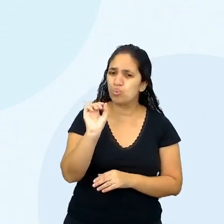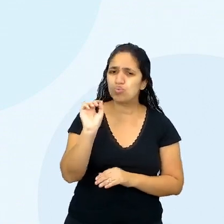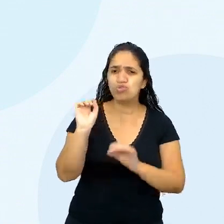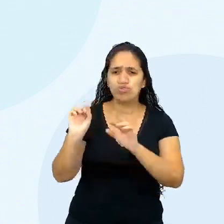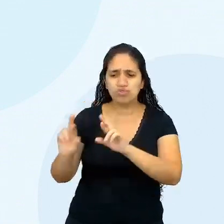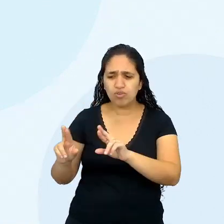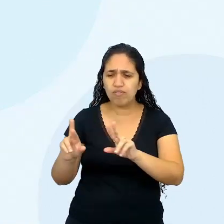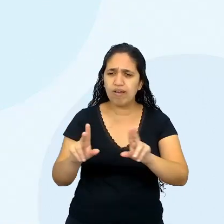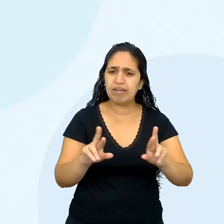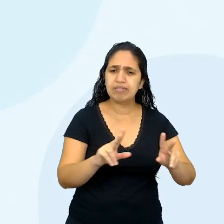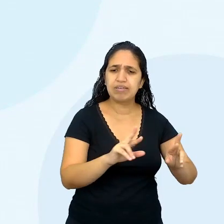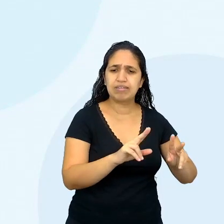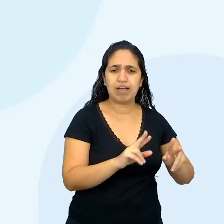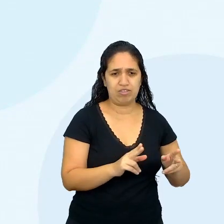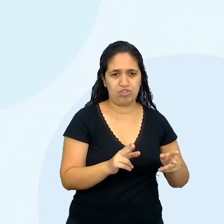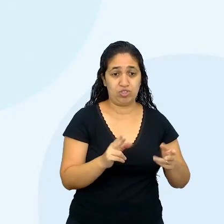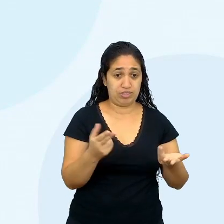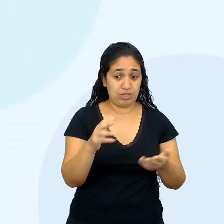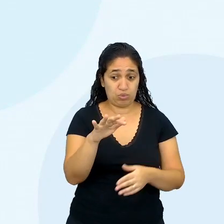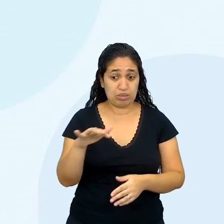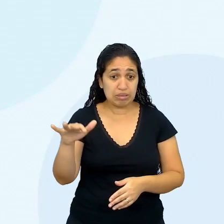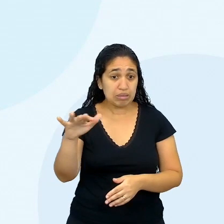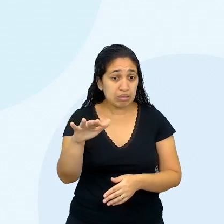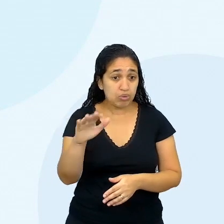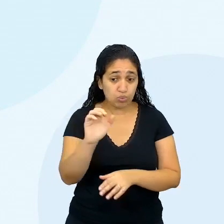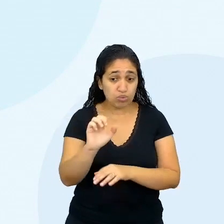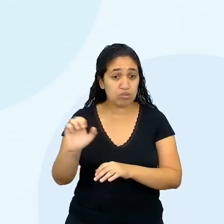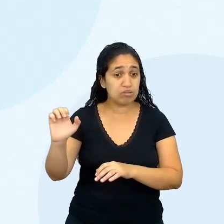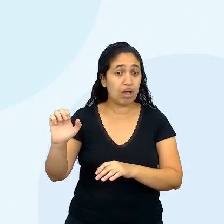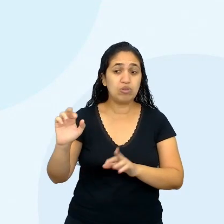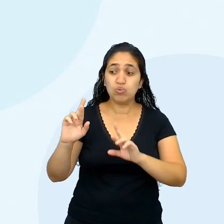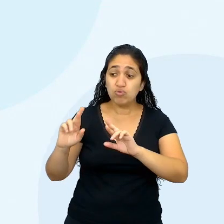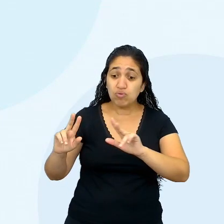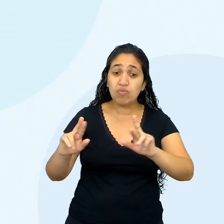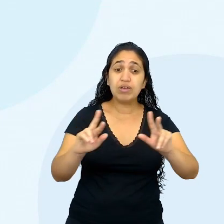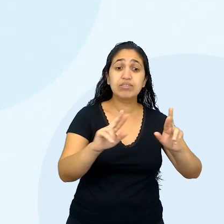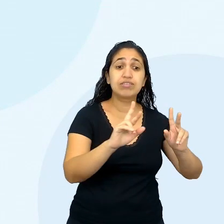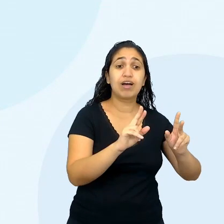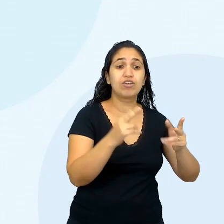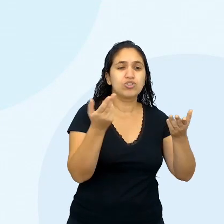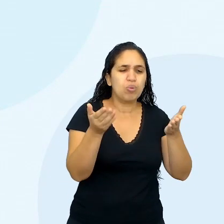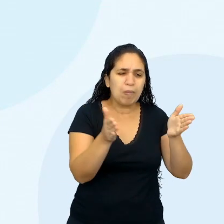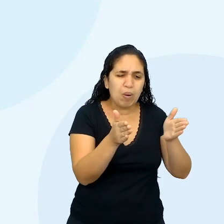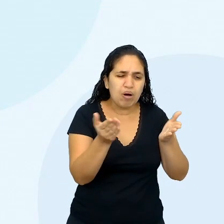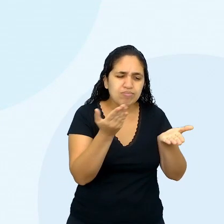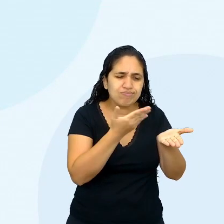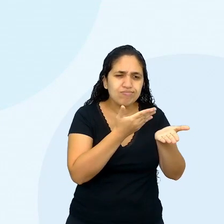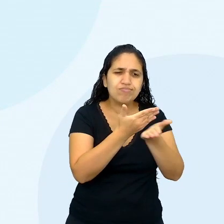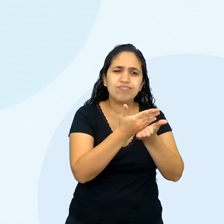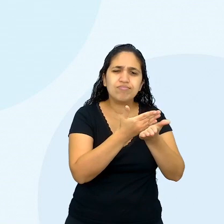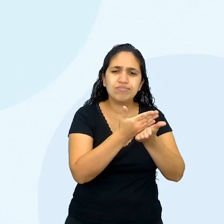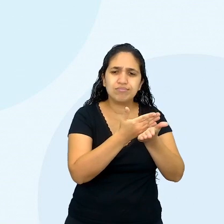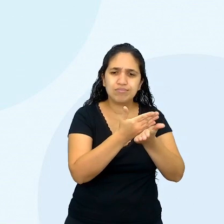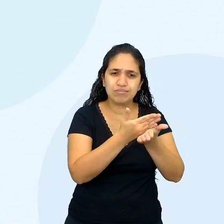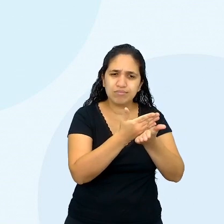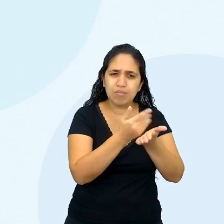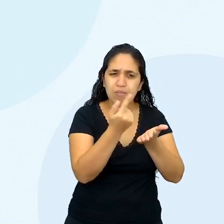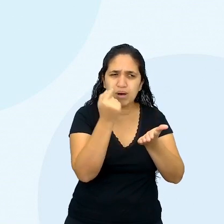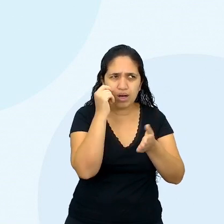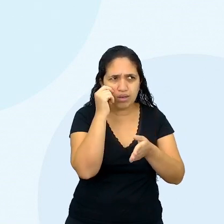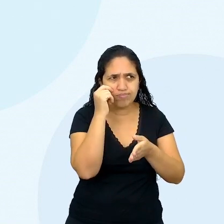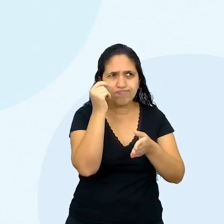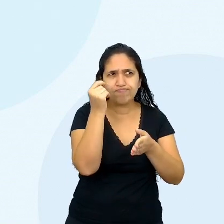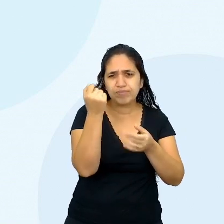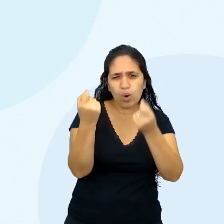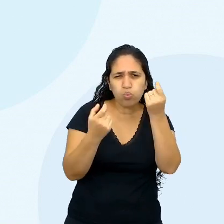muito grande dentro da rede, né, eu acho que é muito importante a gente ter um momento assim, inicial, para a gente nivelar